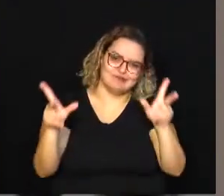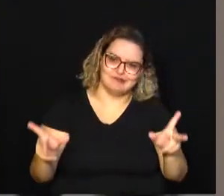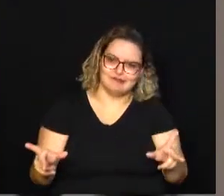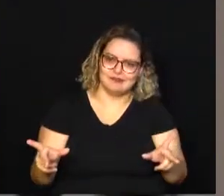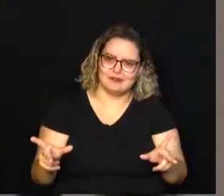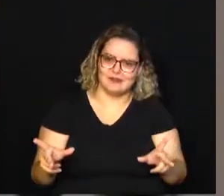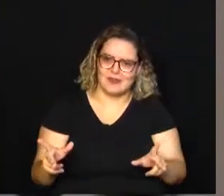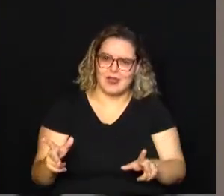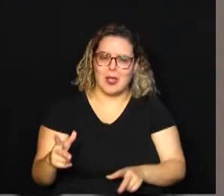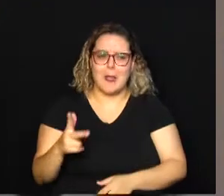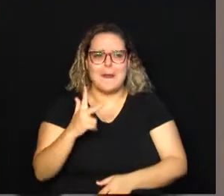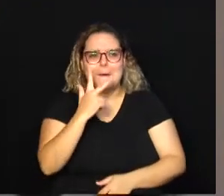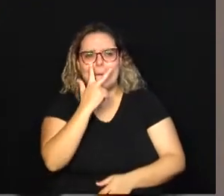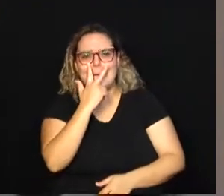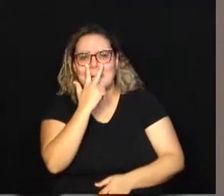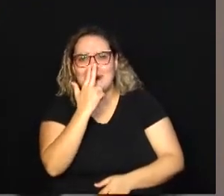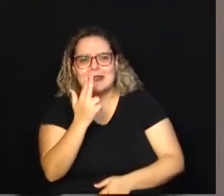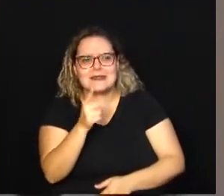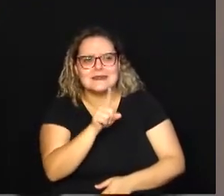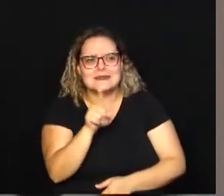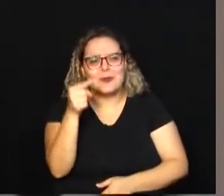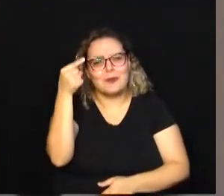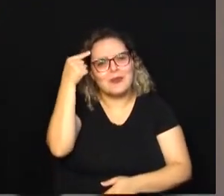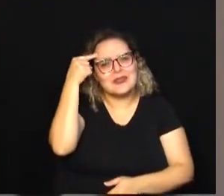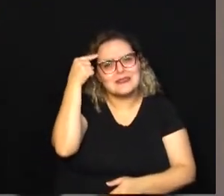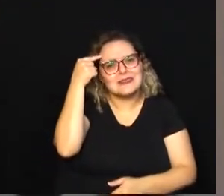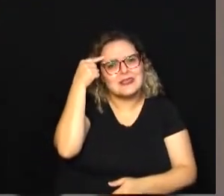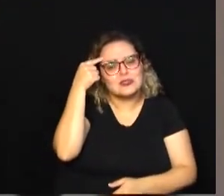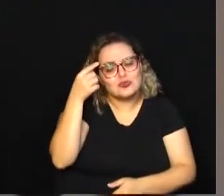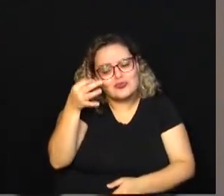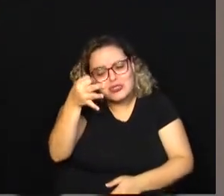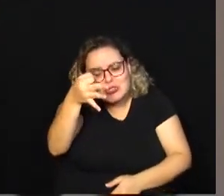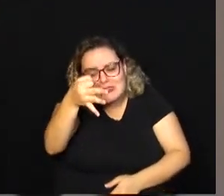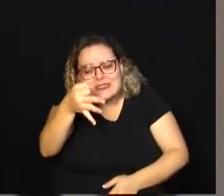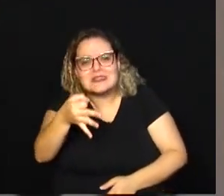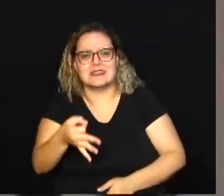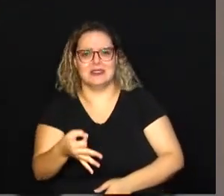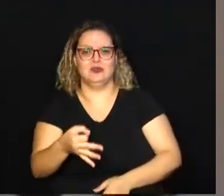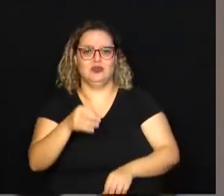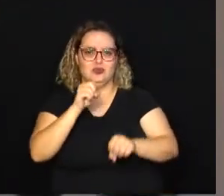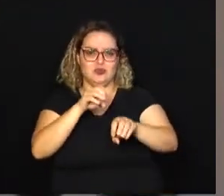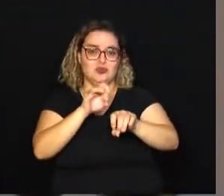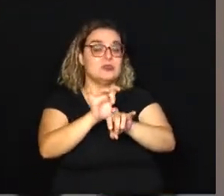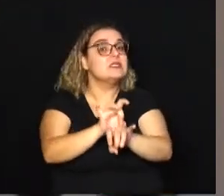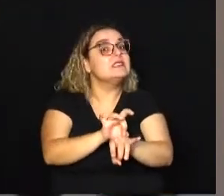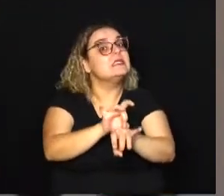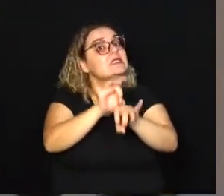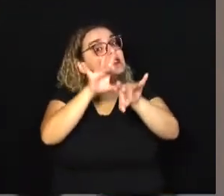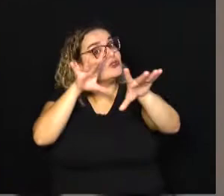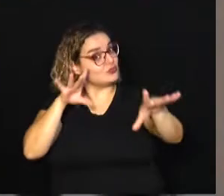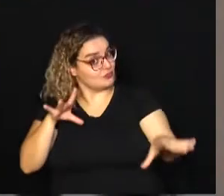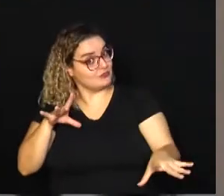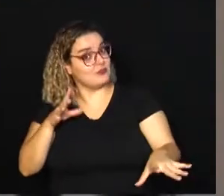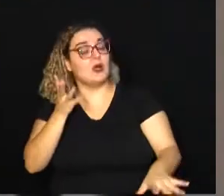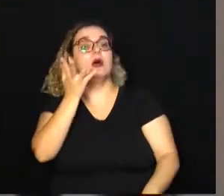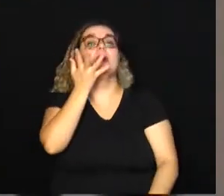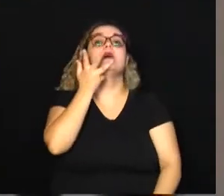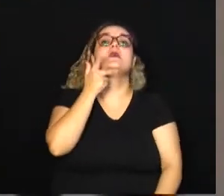se pensar numa forma adequada de fazer ensino à distância para crianças.